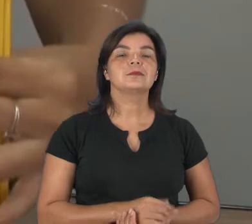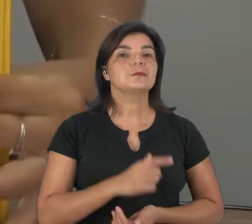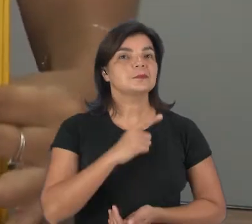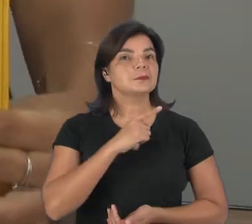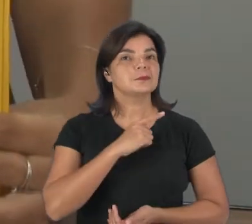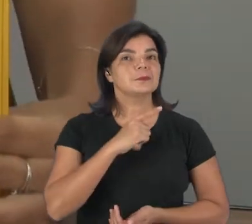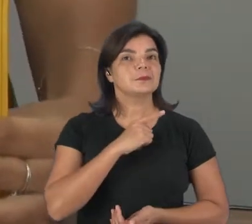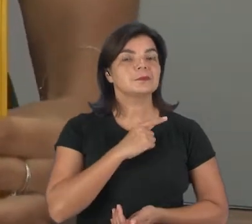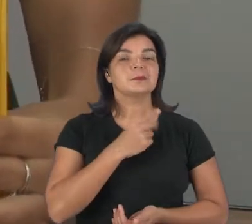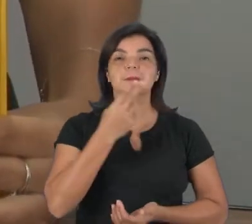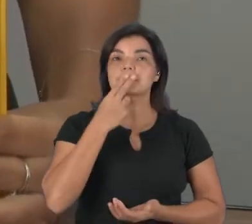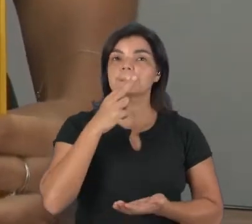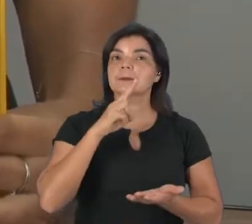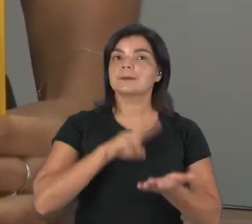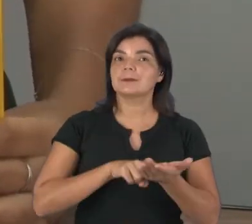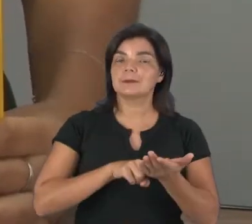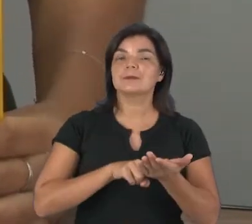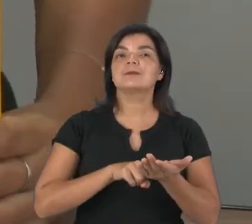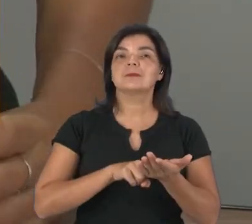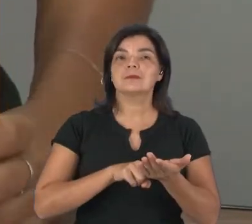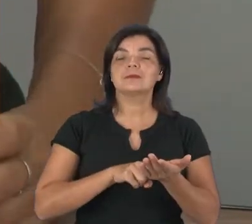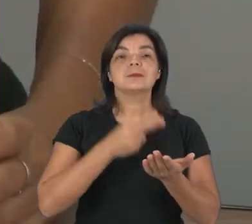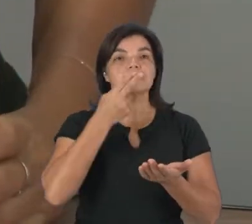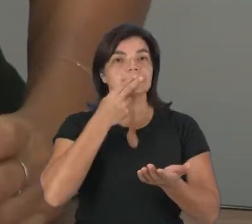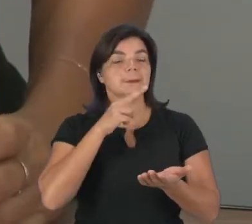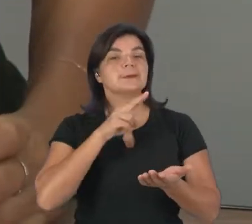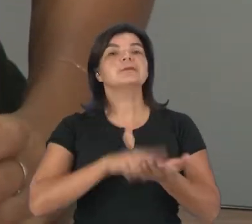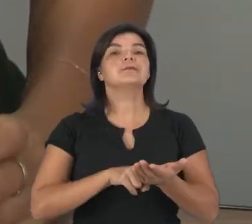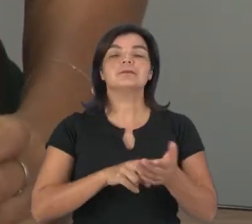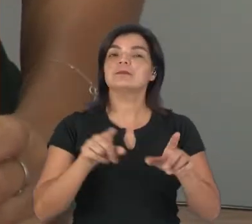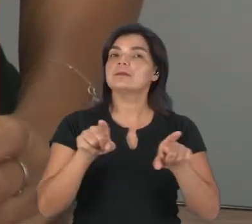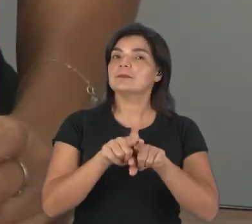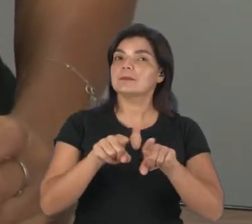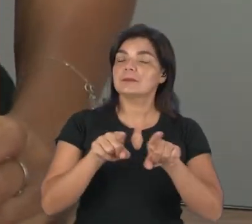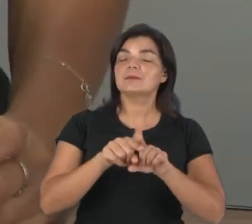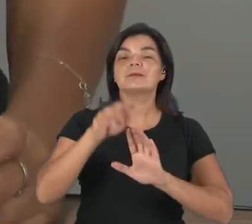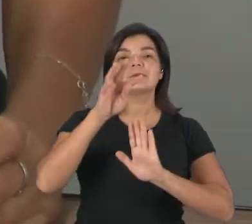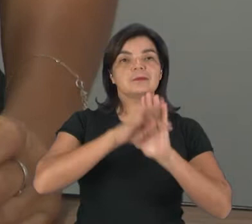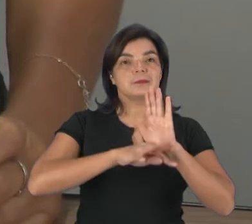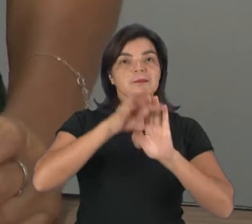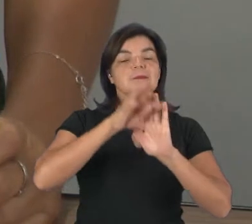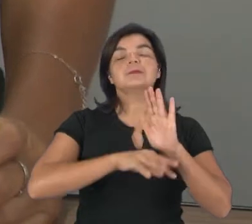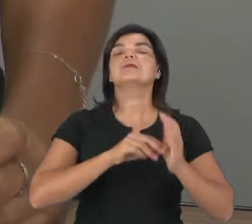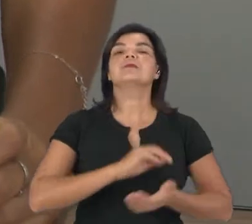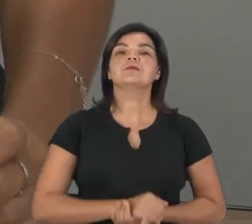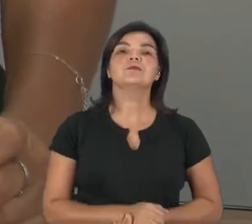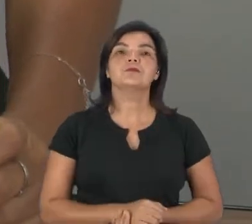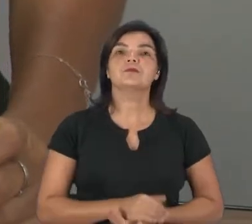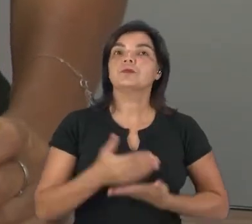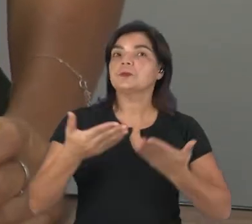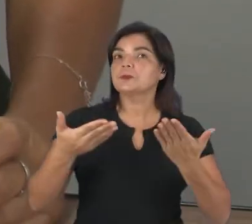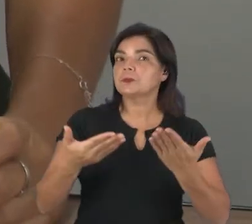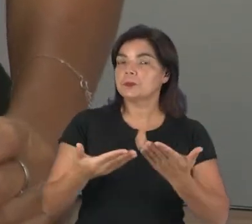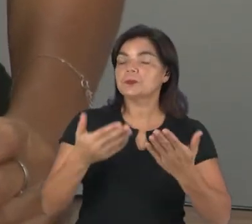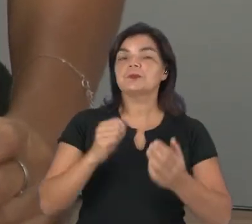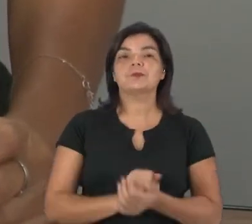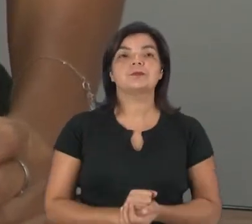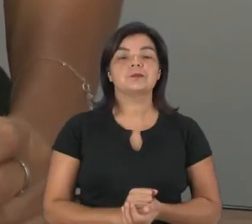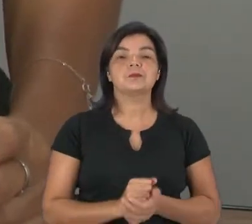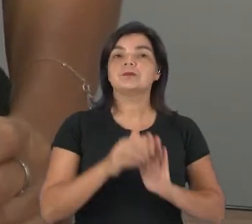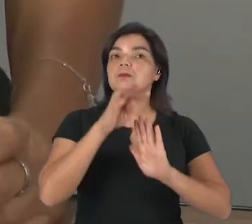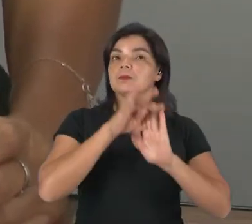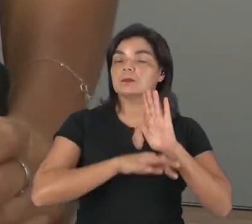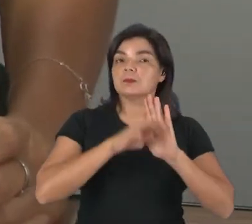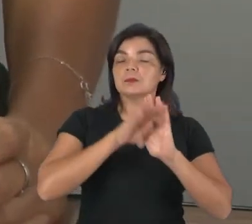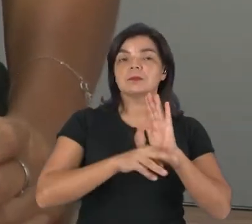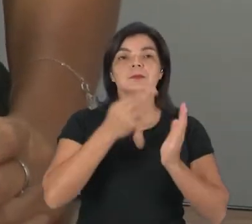Temos aqui a carta. A carta também é um tipo de texto. Hoje, esse tipo de